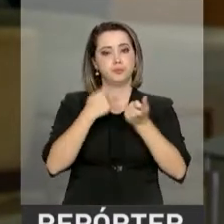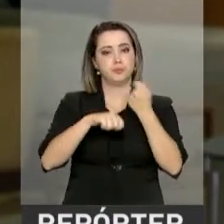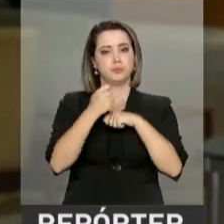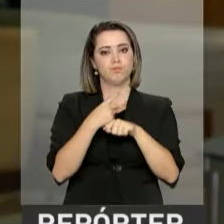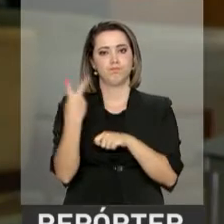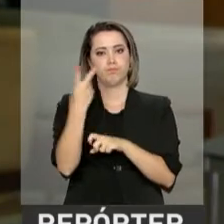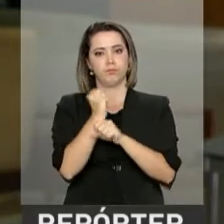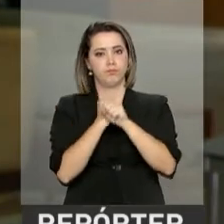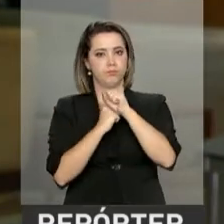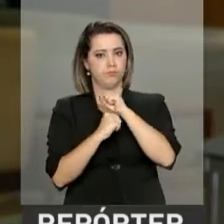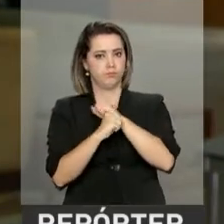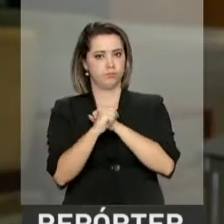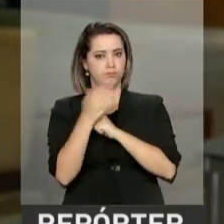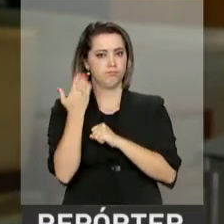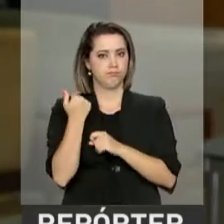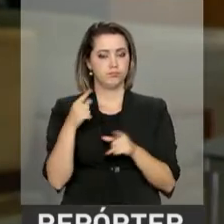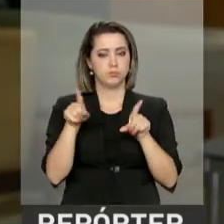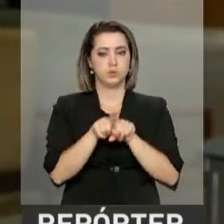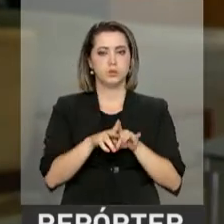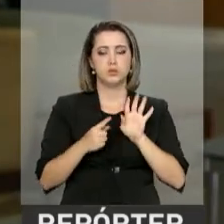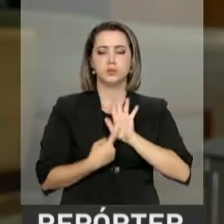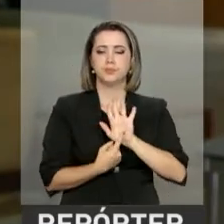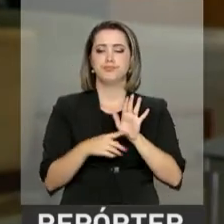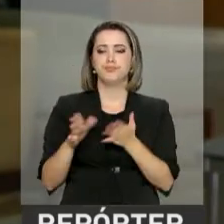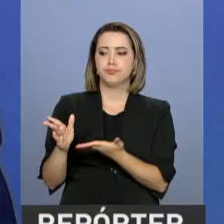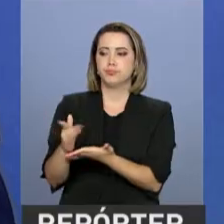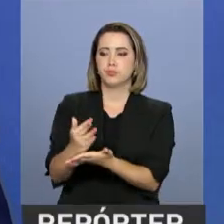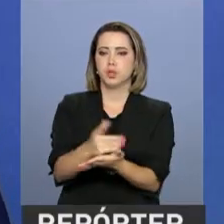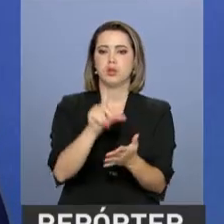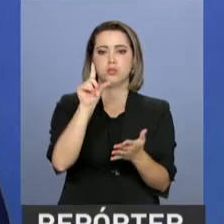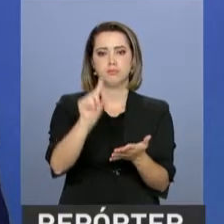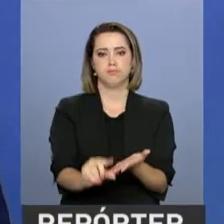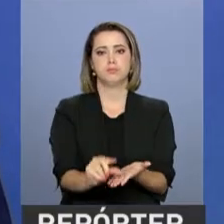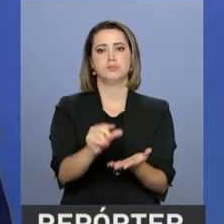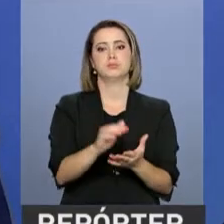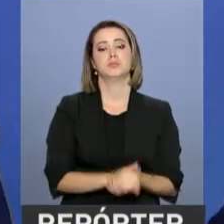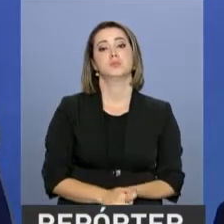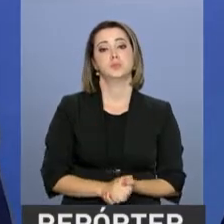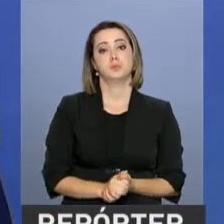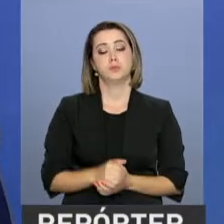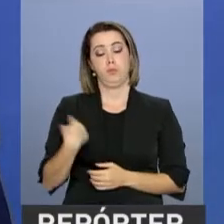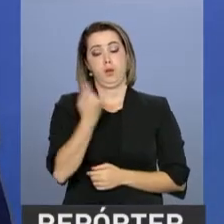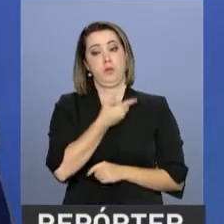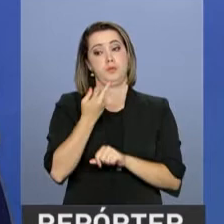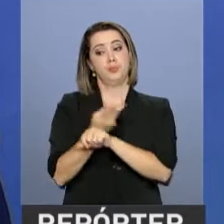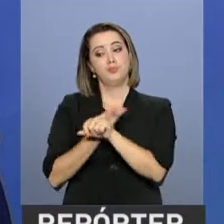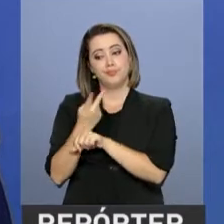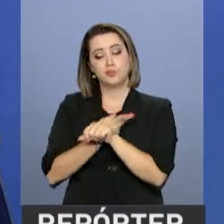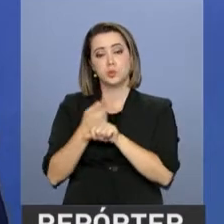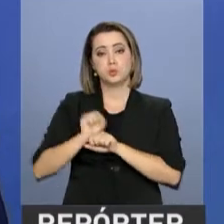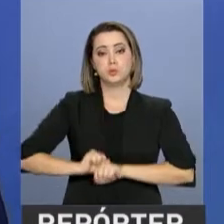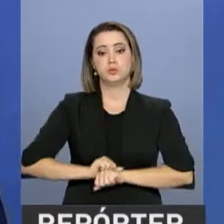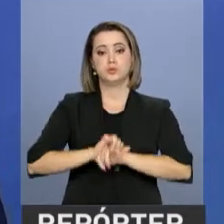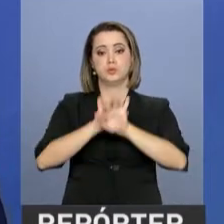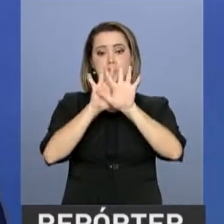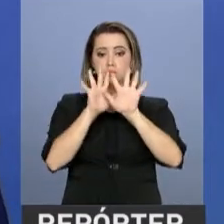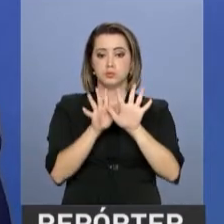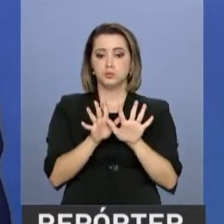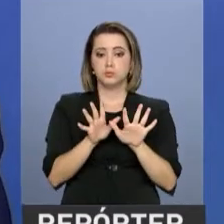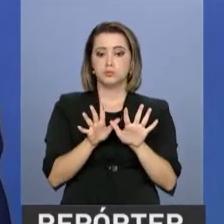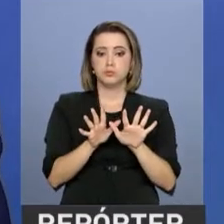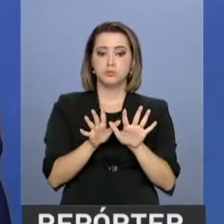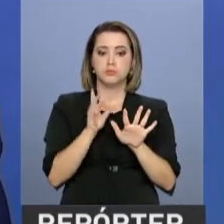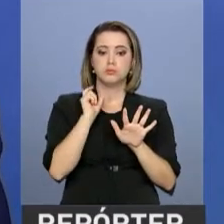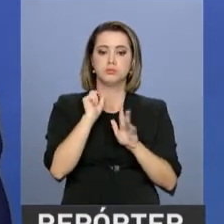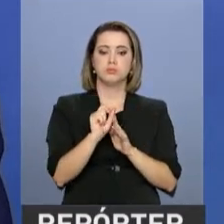dois anos o que reflete na arrecadação nós temos buscado ser muito transparentes a